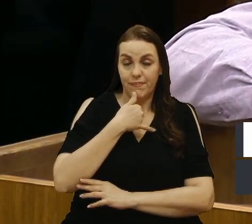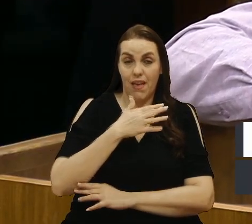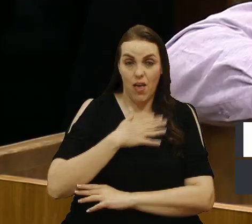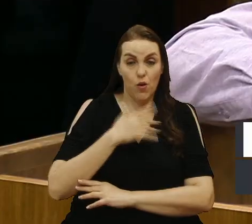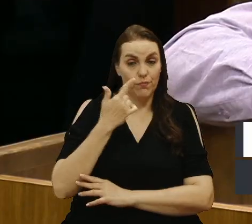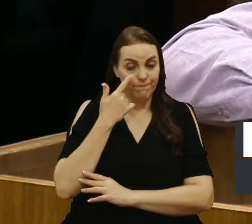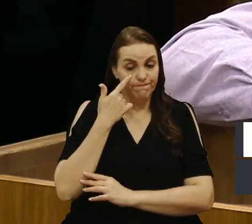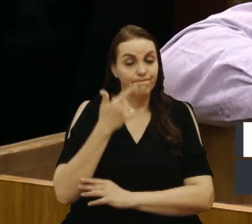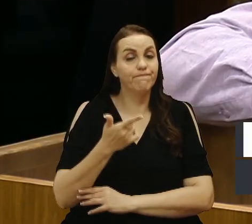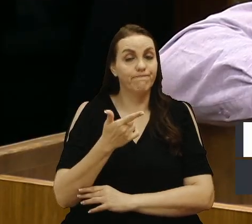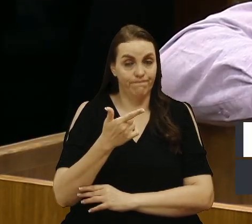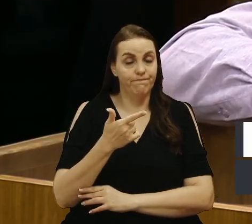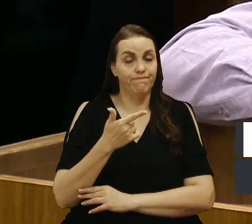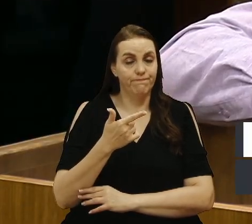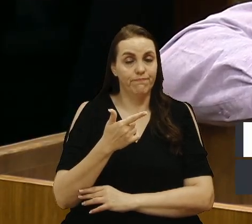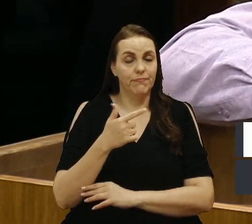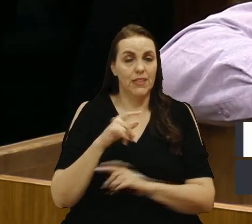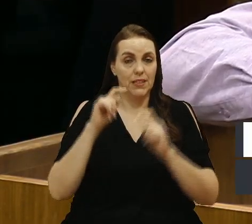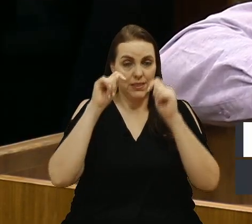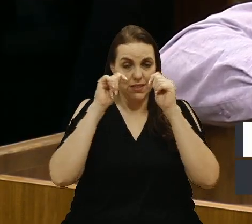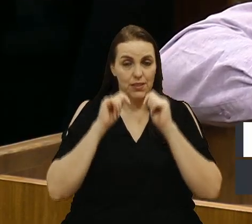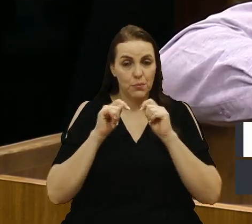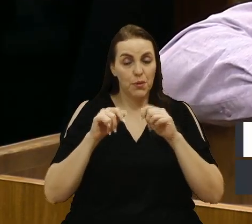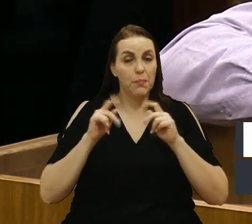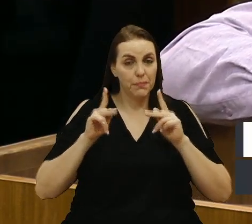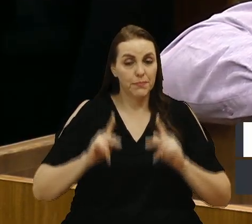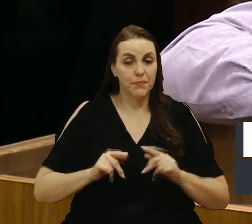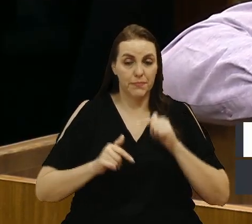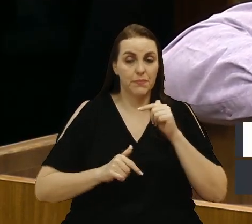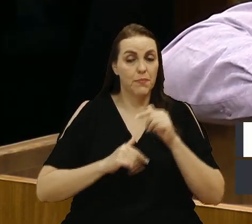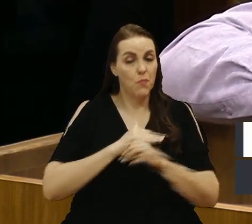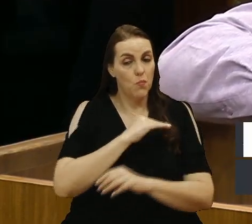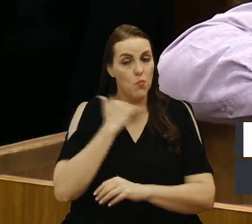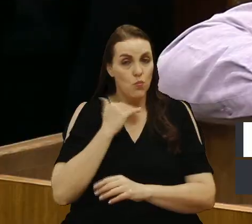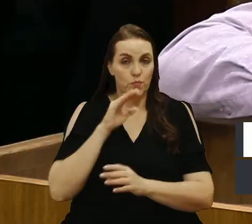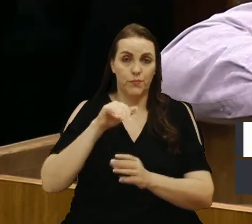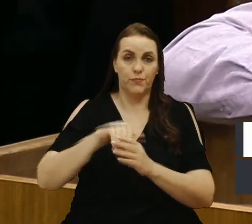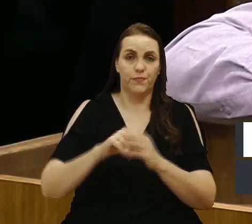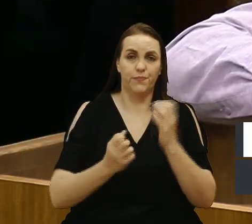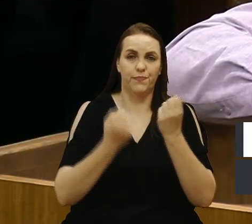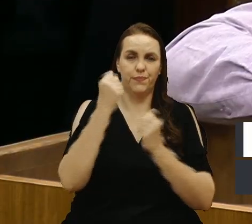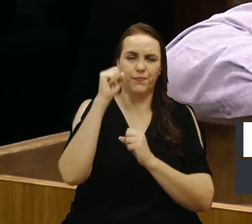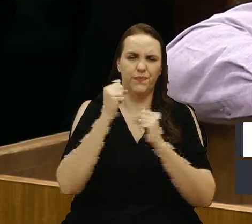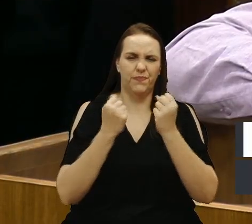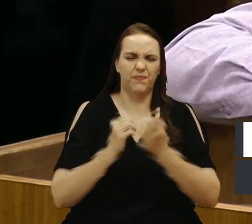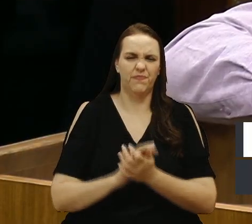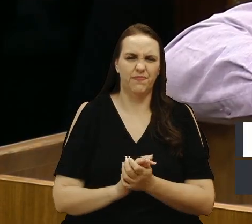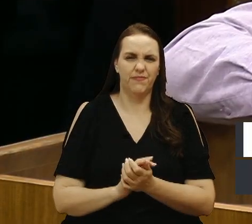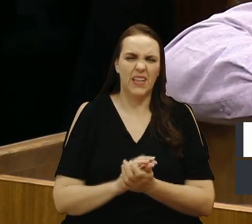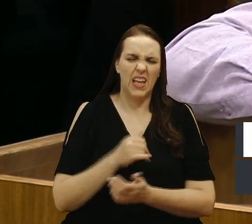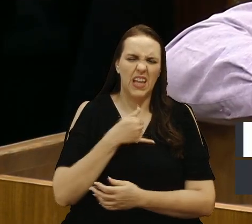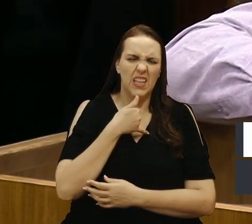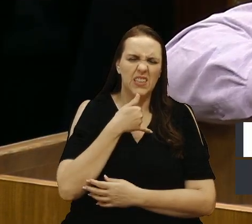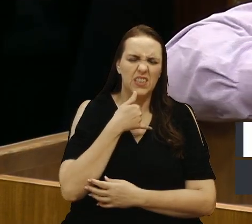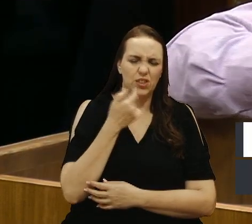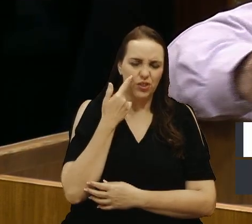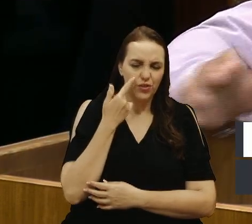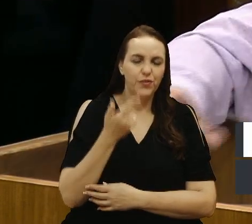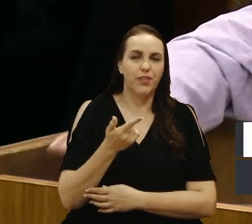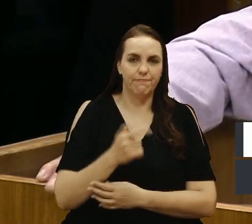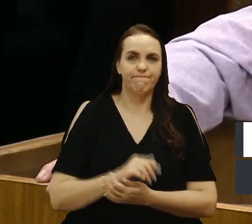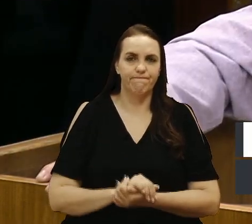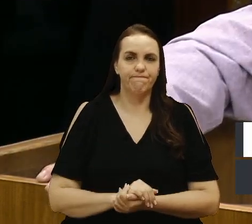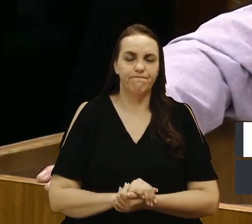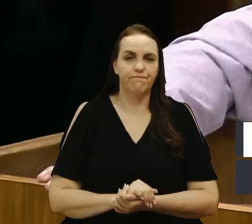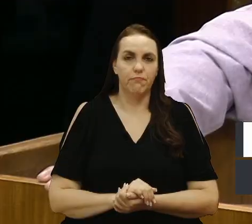presenciei trabalhadores que perderam a vida dentro de uma fábrica. É muito triste ver um trabalhador que saiu de casa